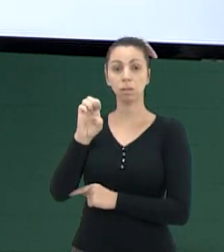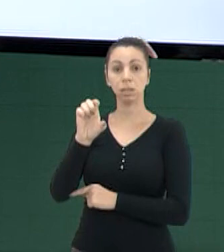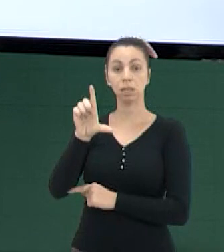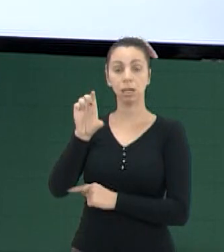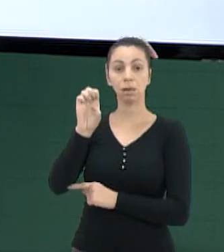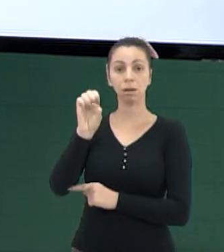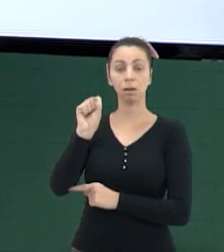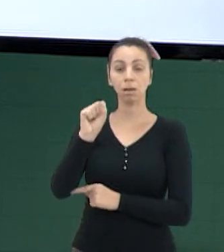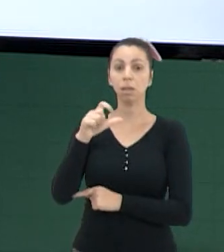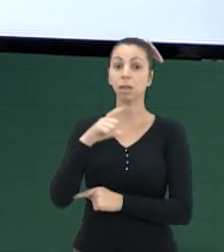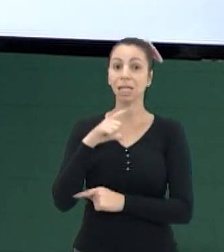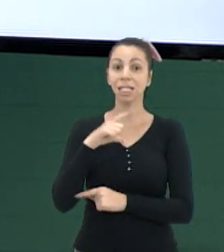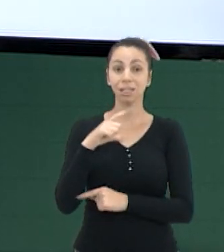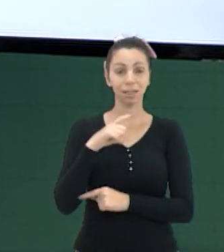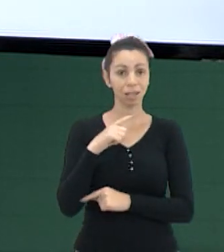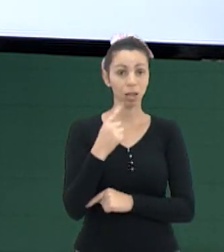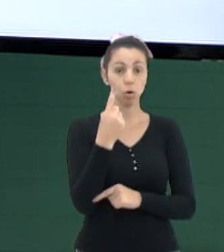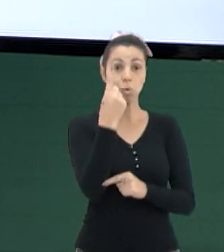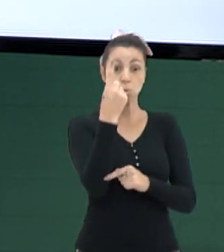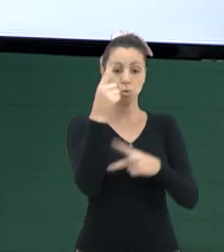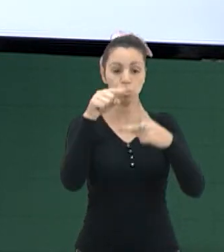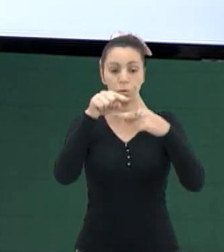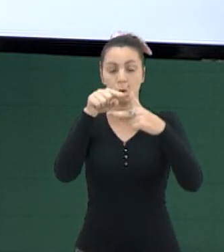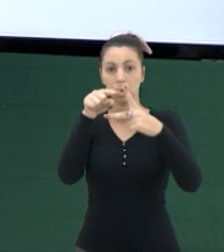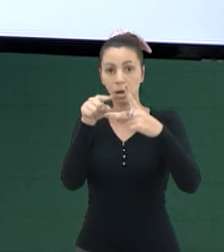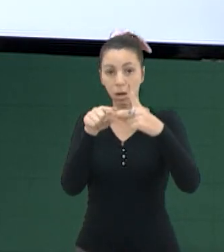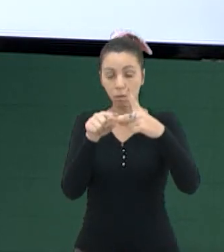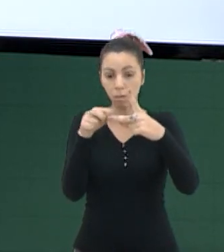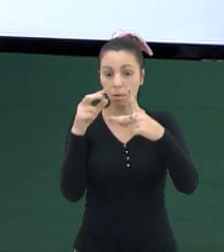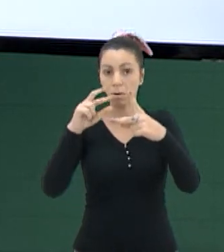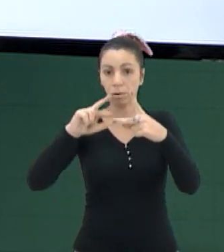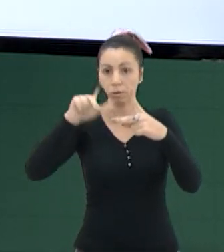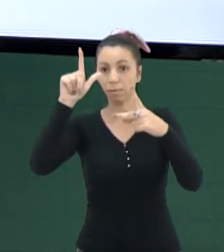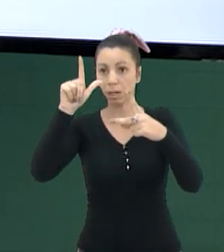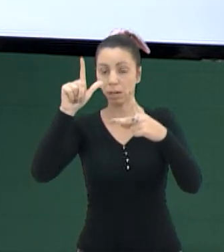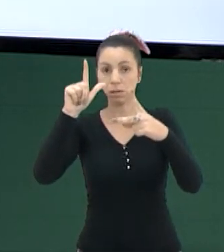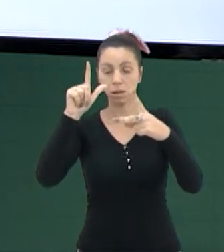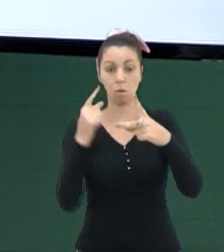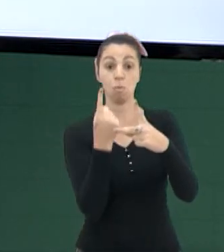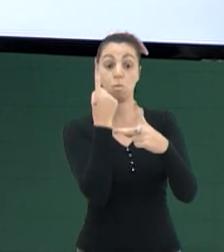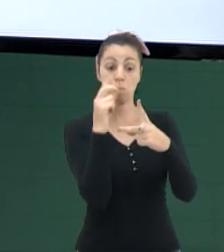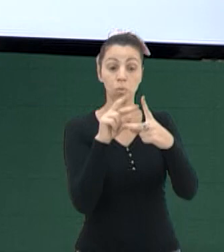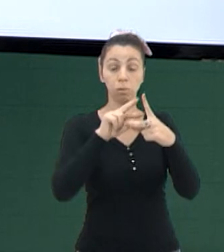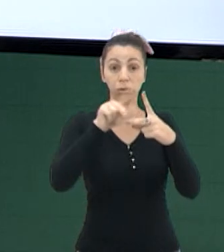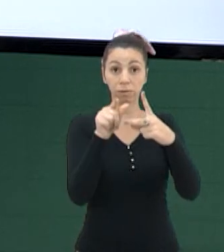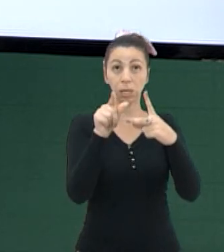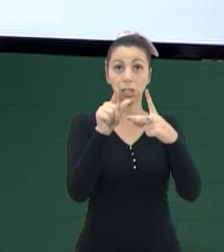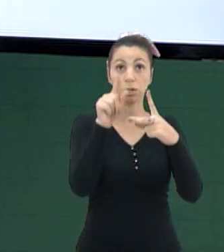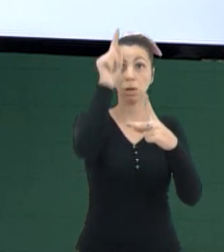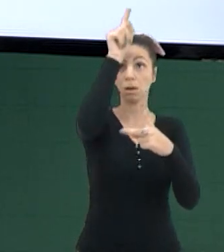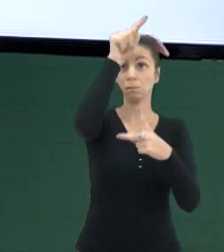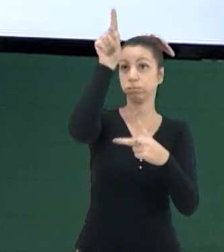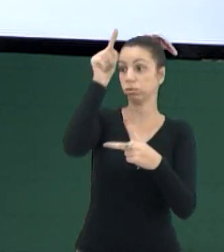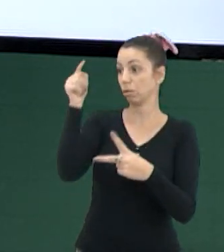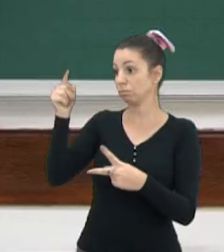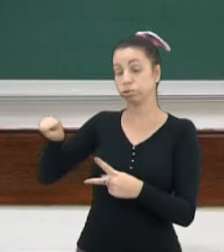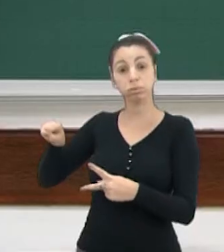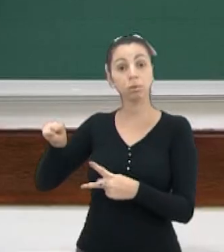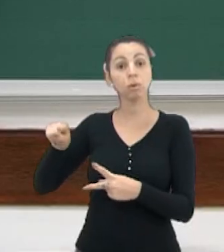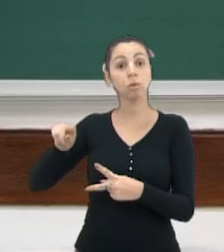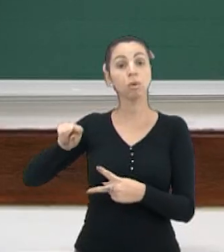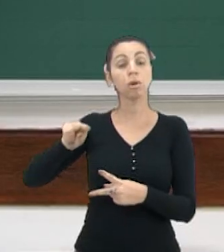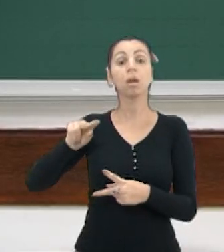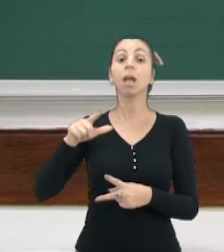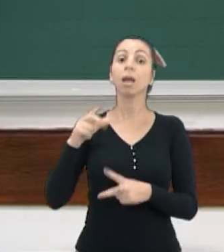que é diferente dos outros dois. Os outros dois são iguais, tem dois lados iguais e dois ângulos iguais. Eu vou dar um tempo para